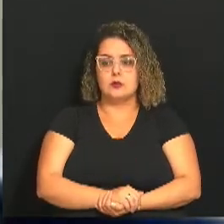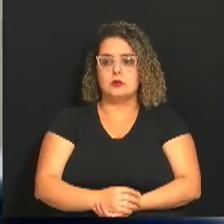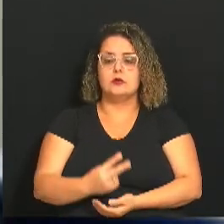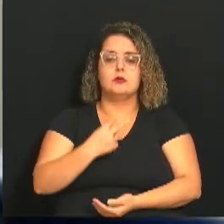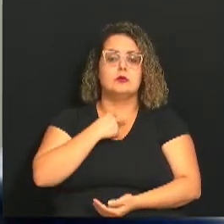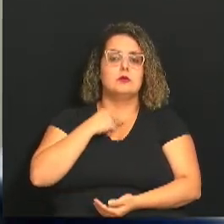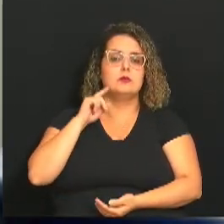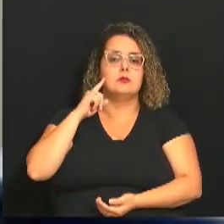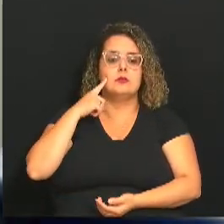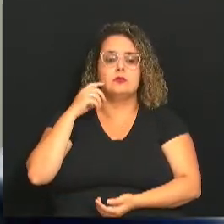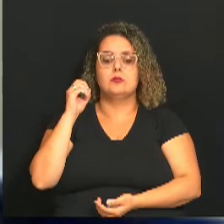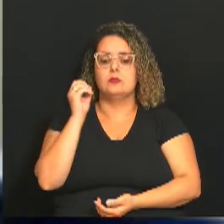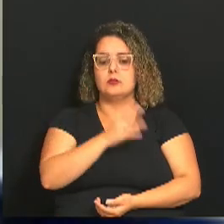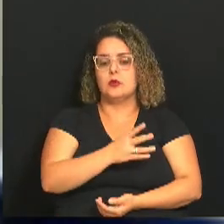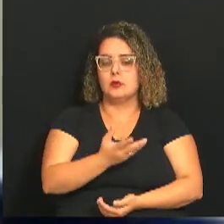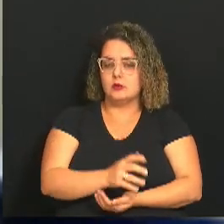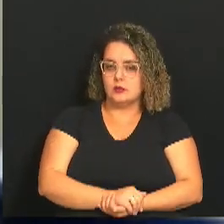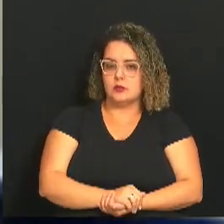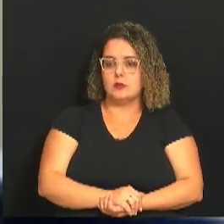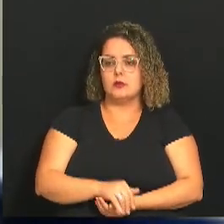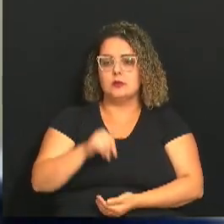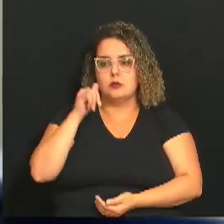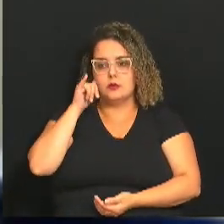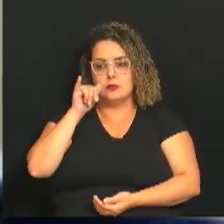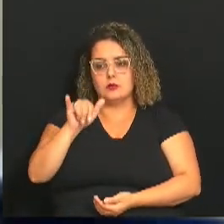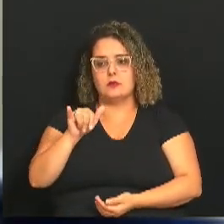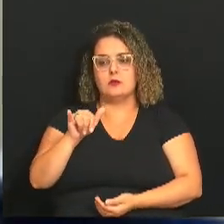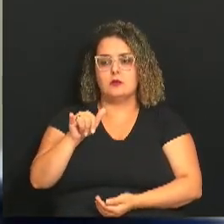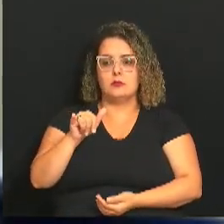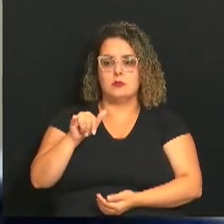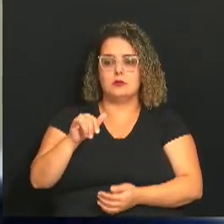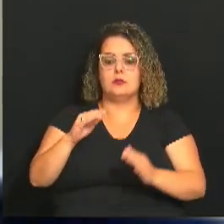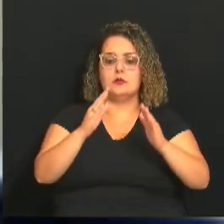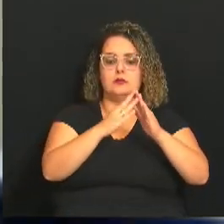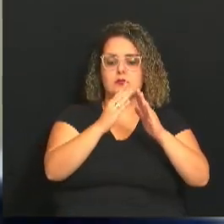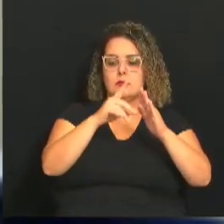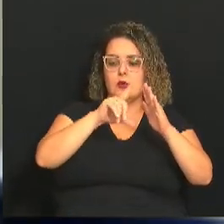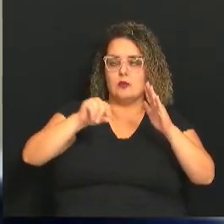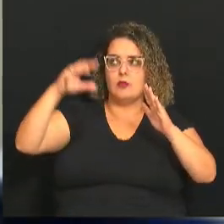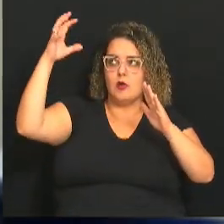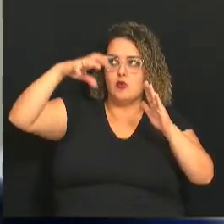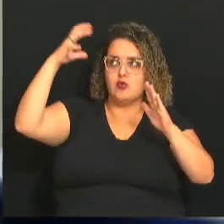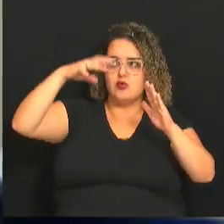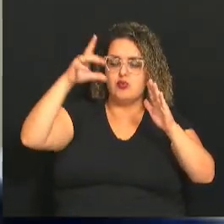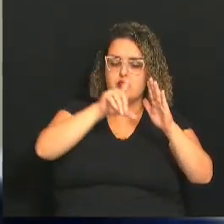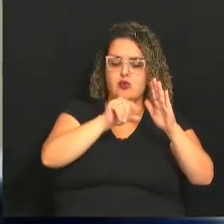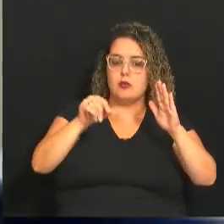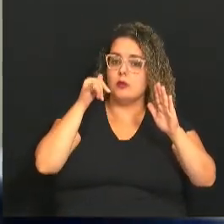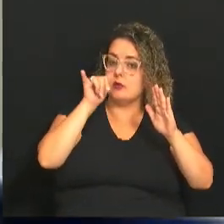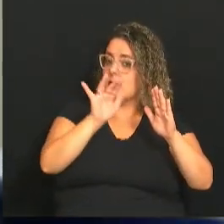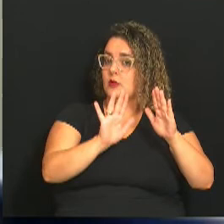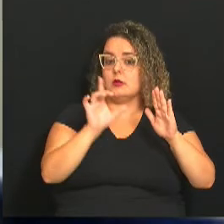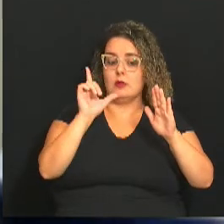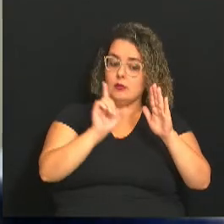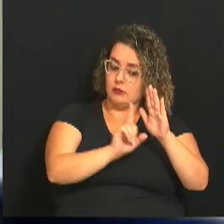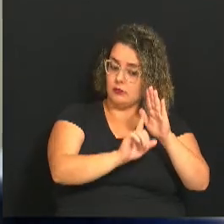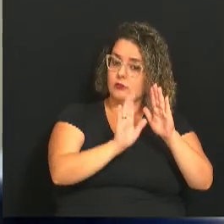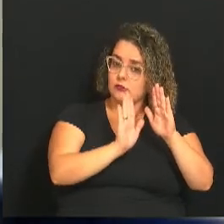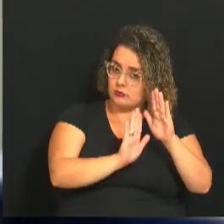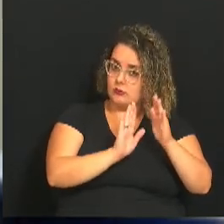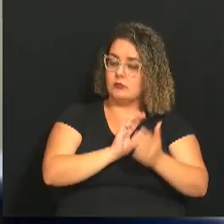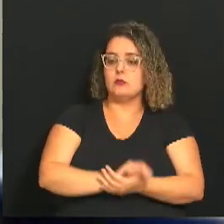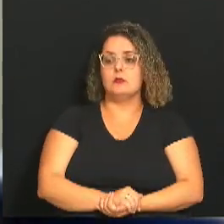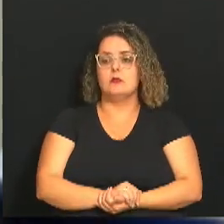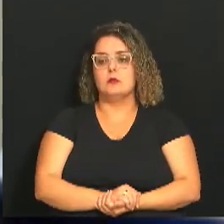ele tem que evitar de sair quando a chuva está muito forte, ele teria que estar aí avisando aí que aquele